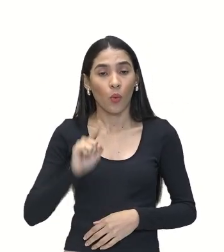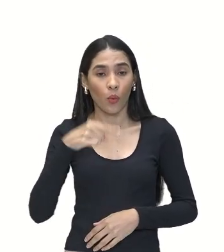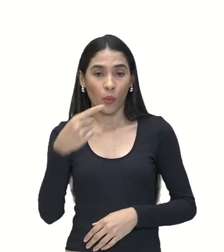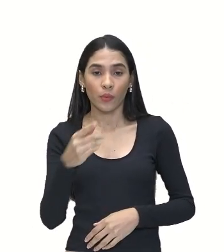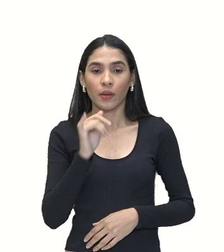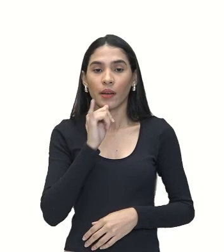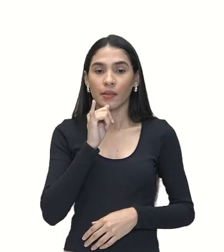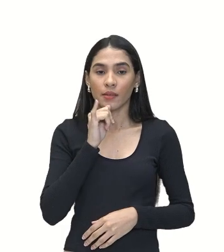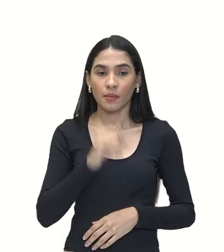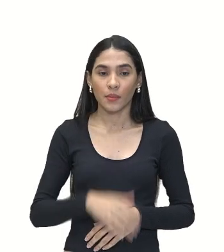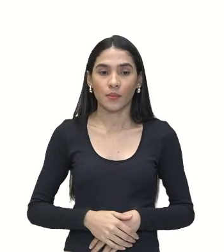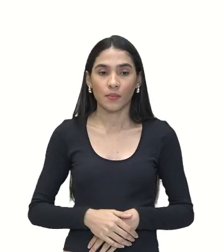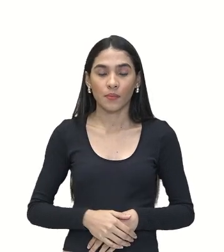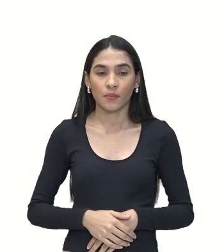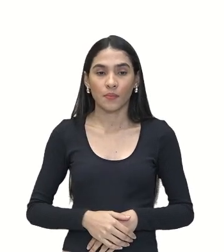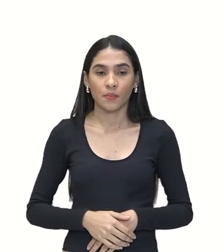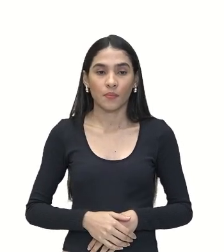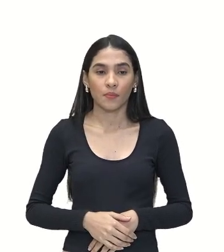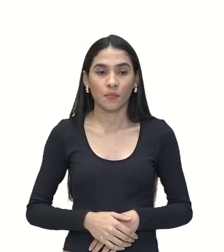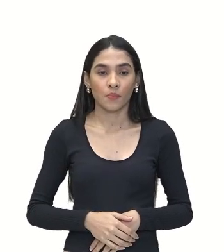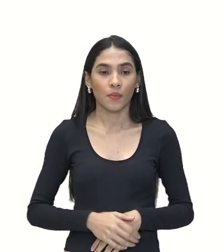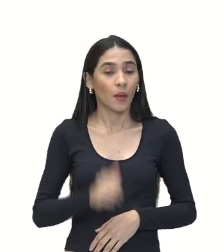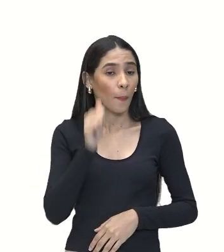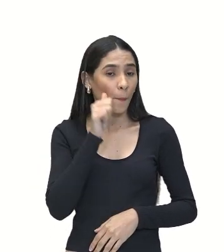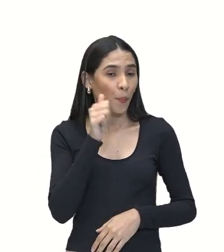exemplo. Maria